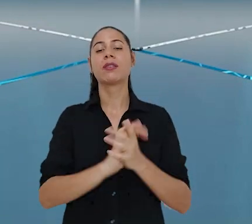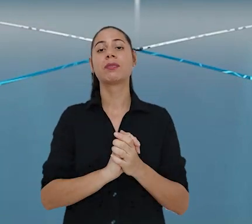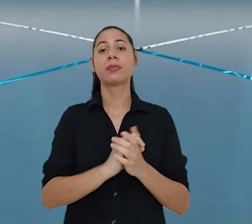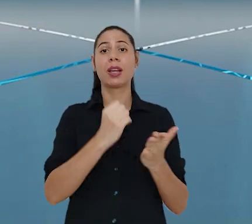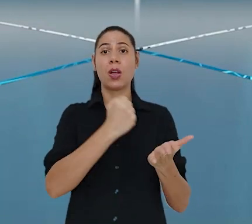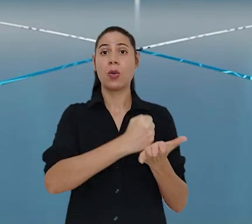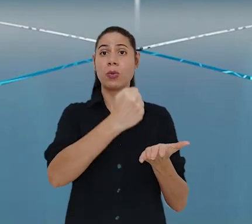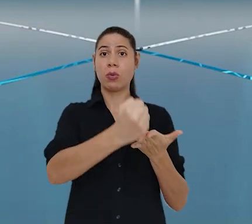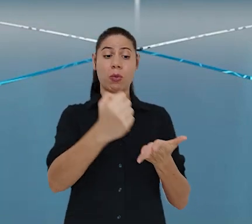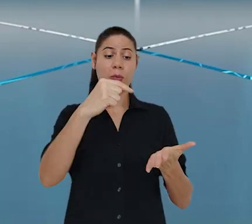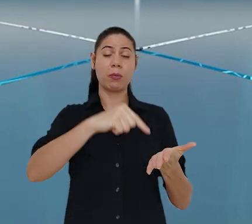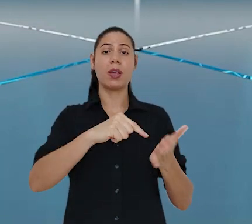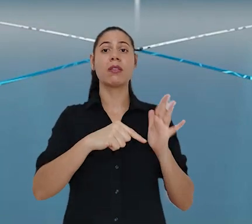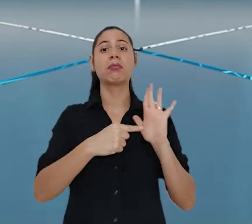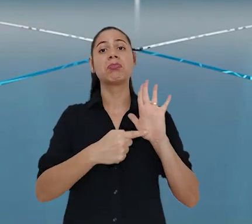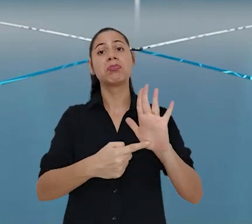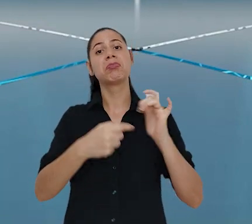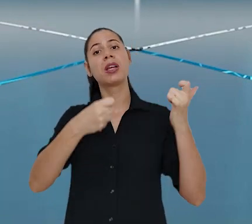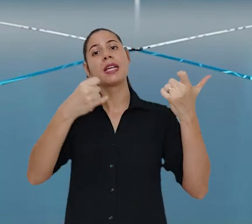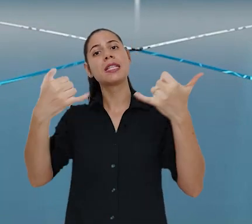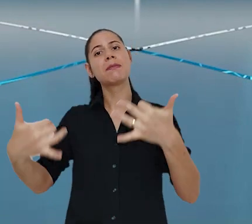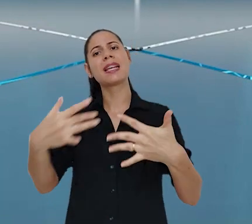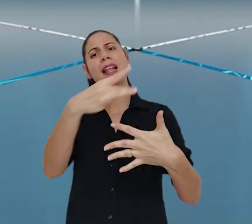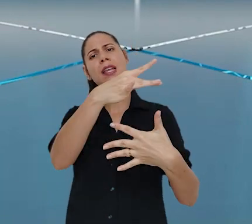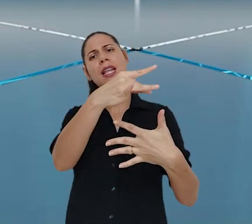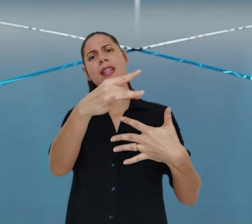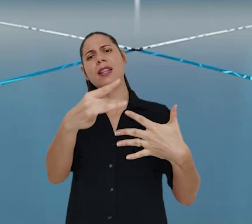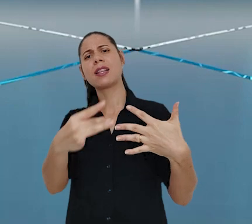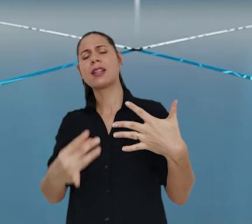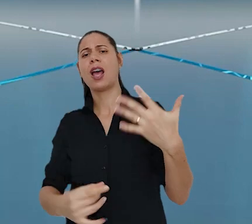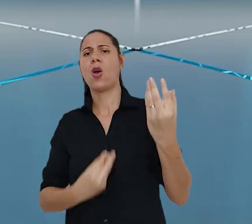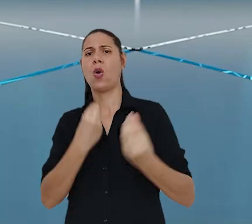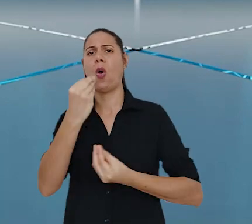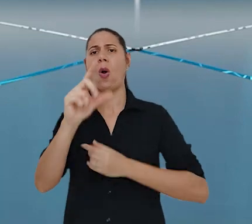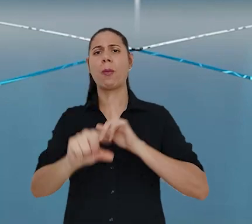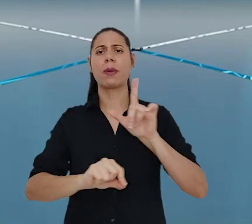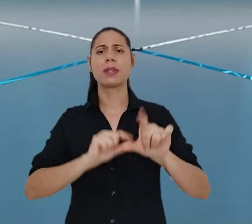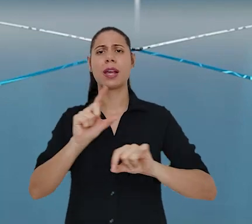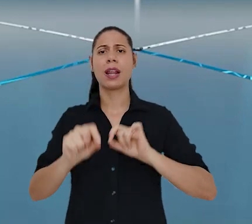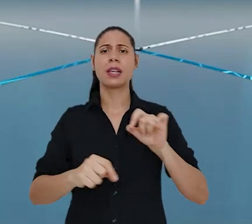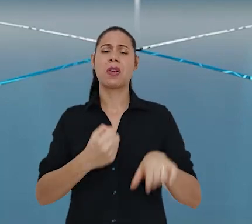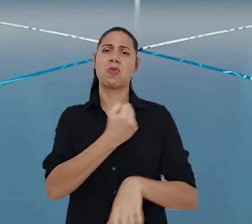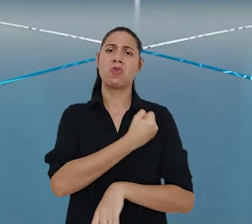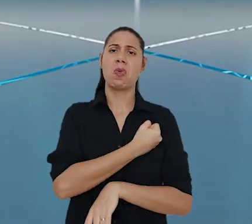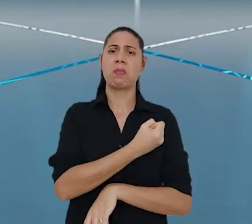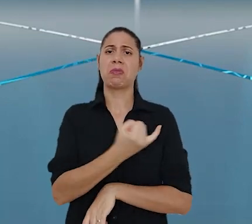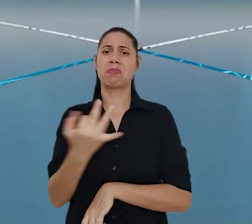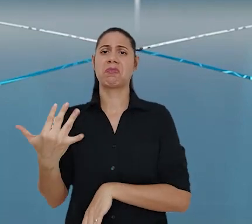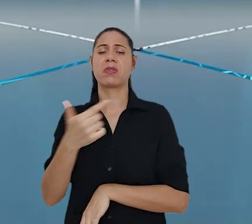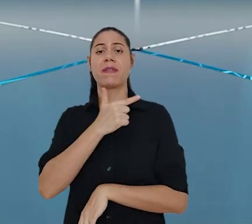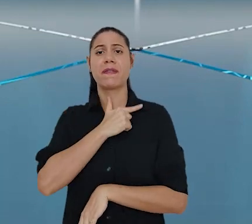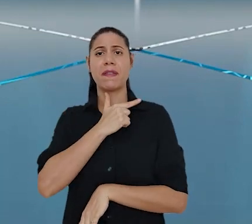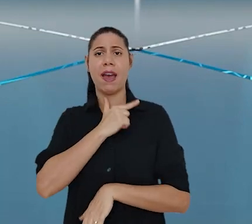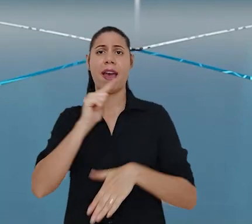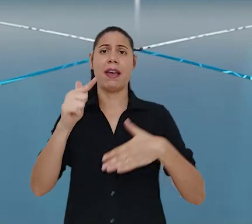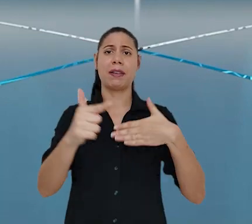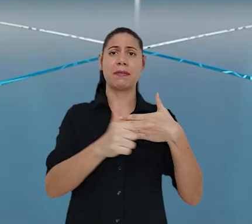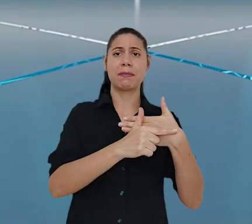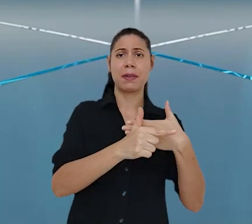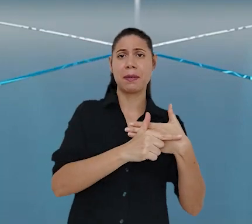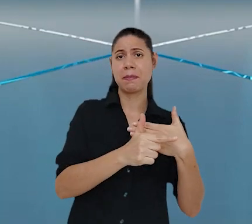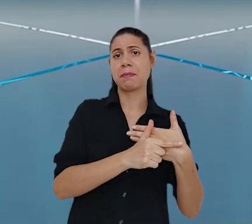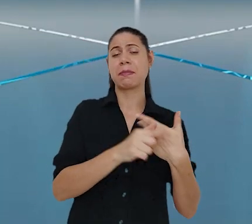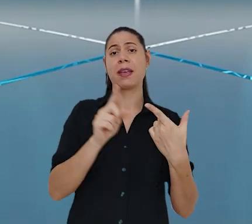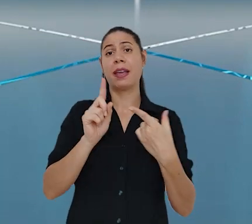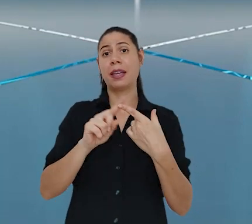um edital. O documento onde você encontra todos os detalhes sobre o processo seletivo, desde o número de vagas e